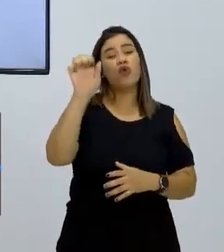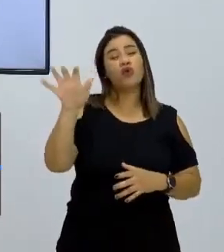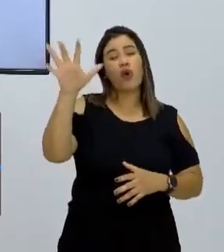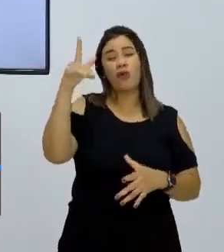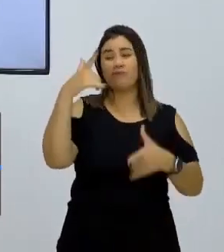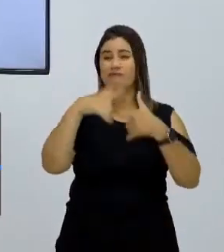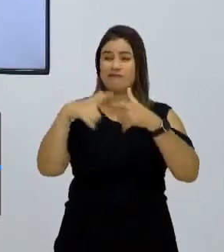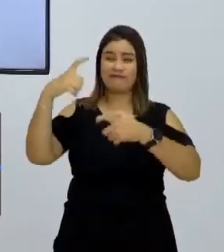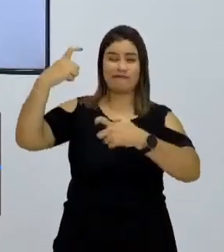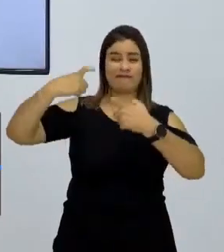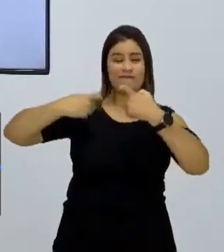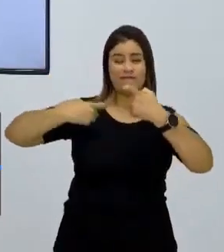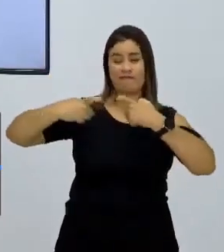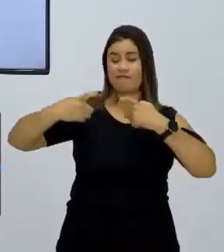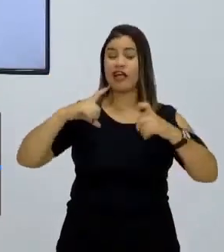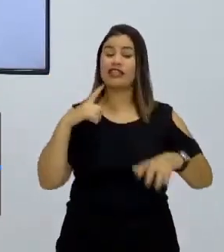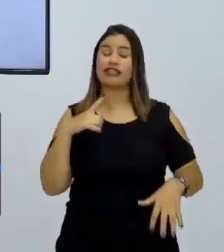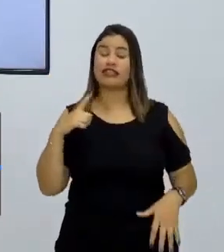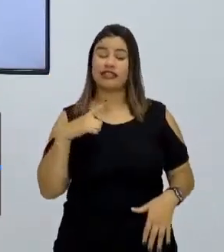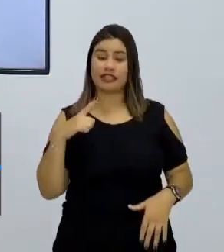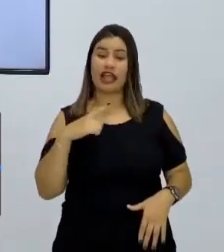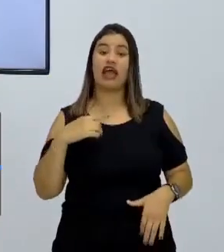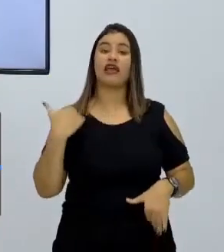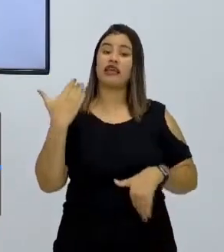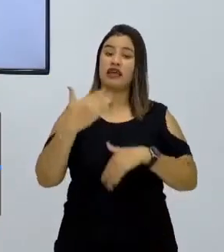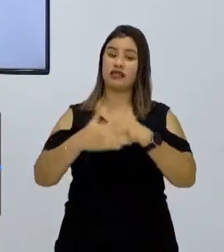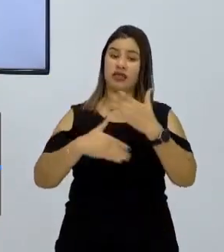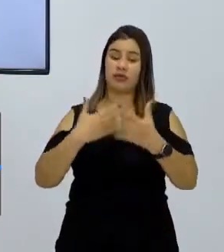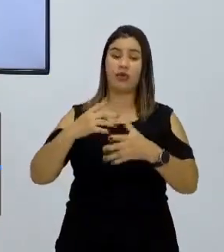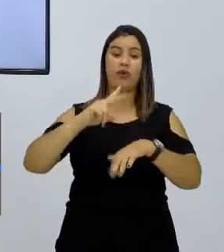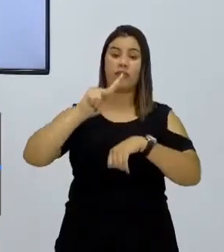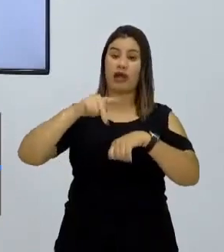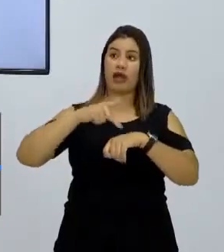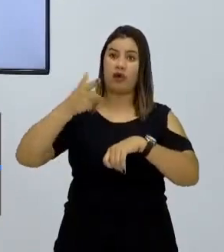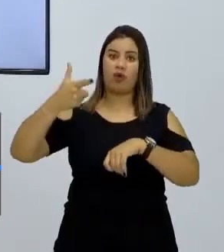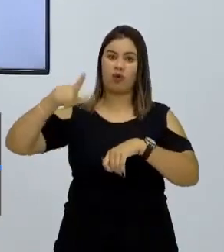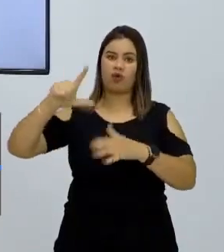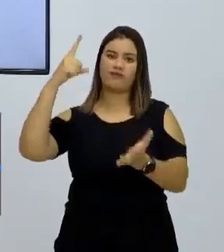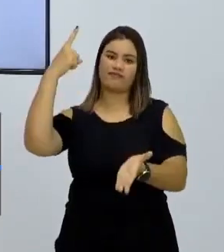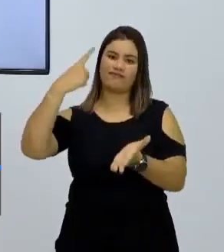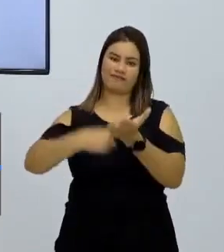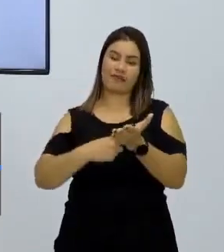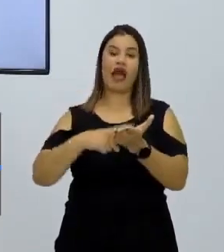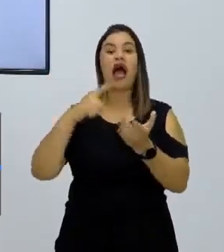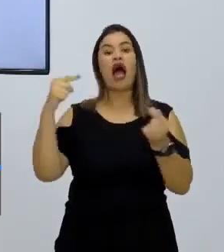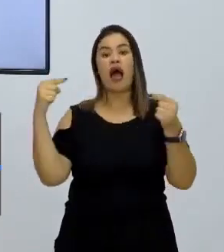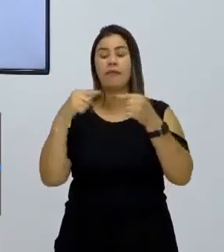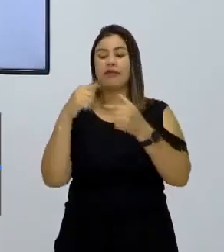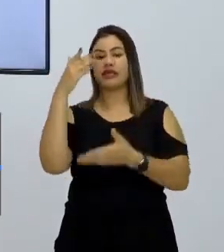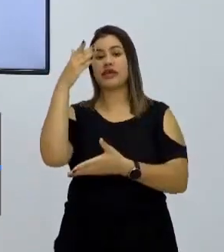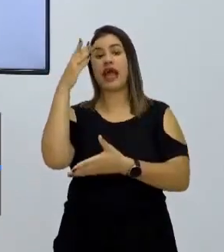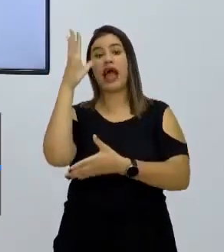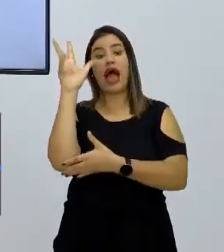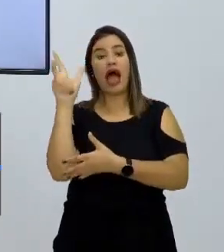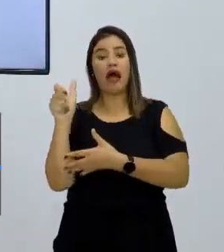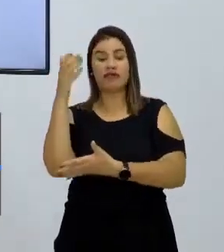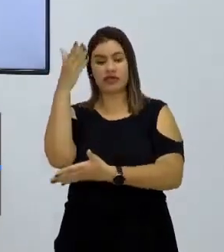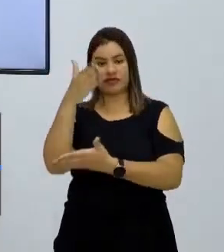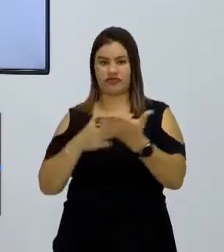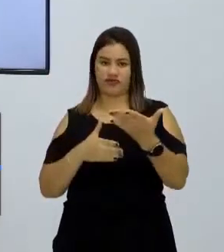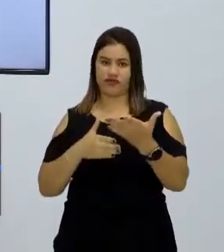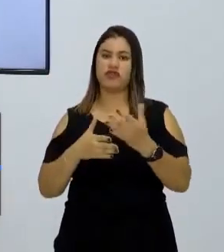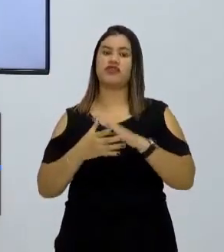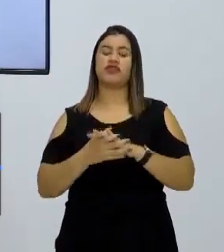aí acabou indo para o exterior, né, até esse tratado aí, né, de dividir aí o continente africano